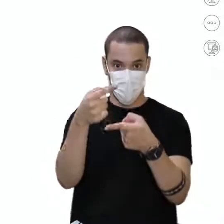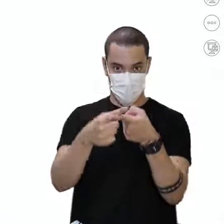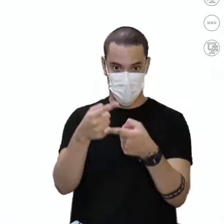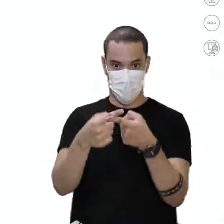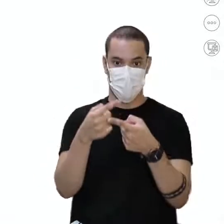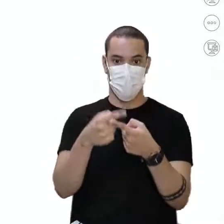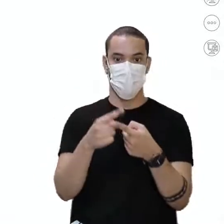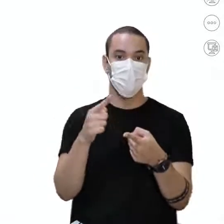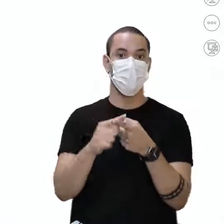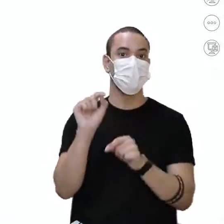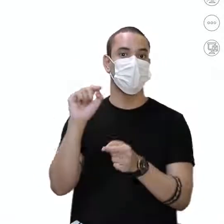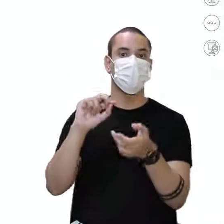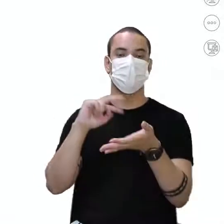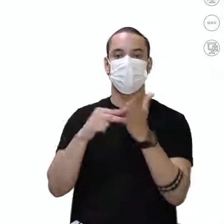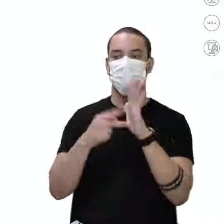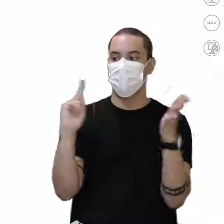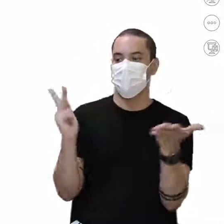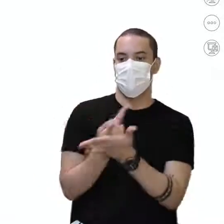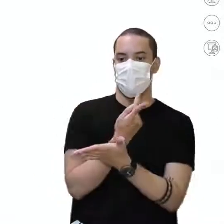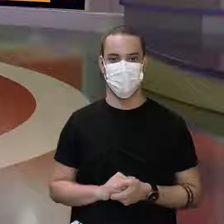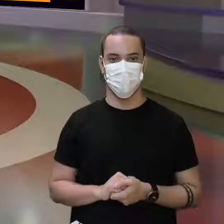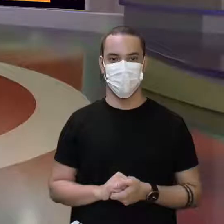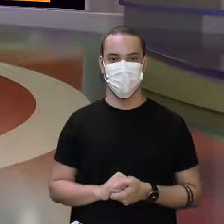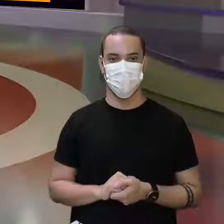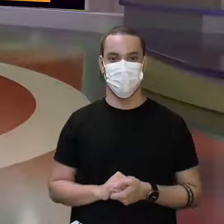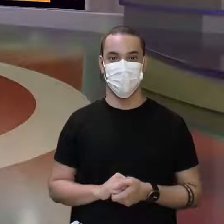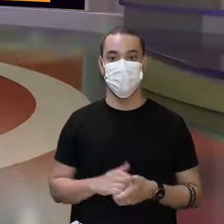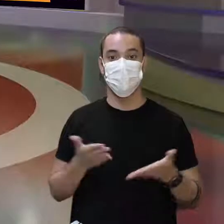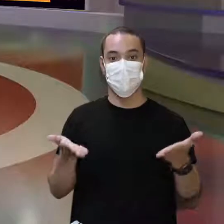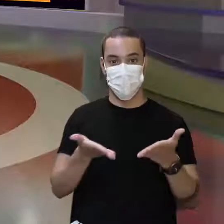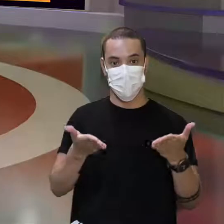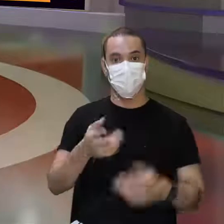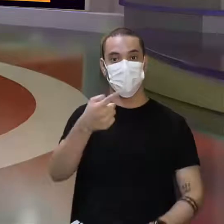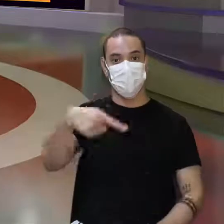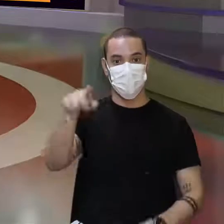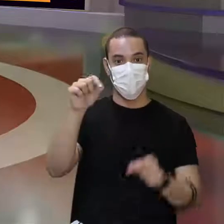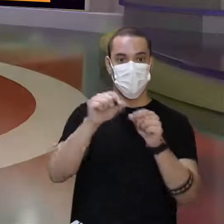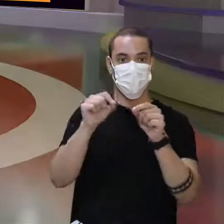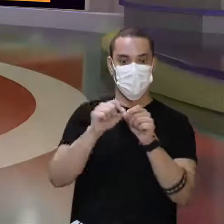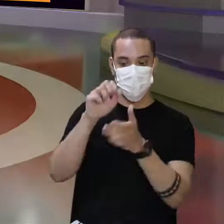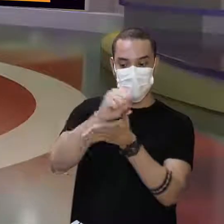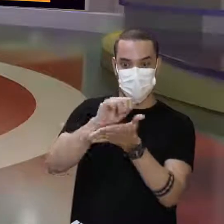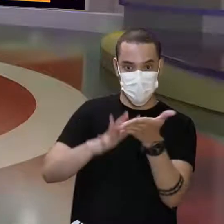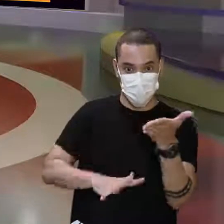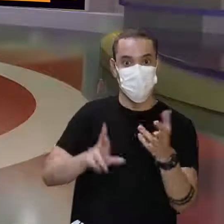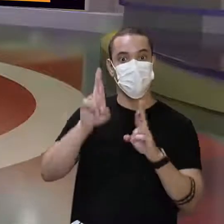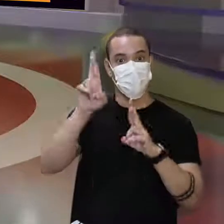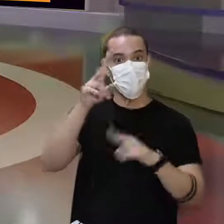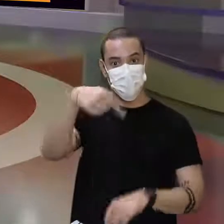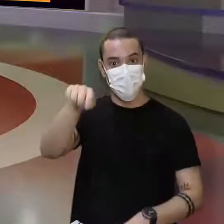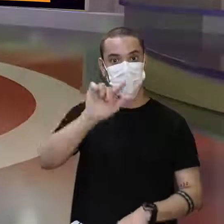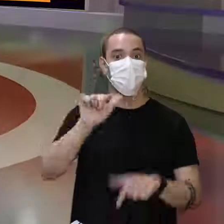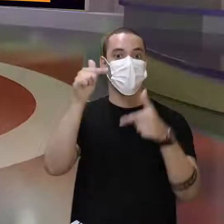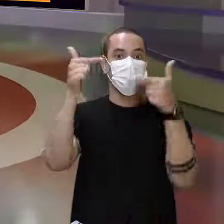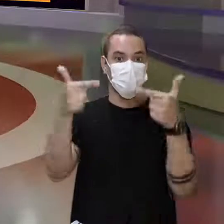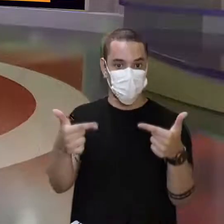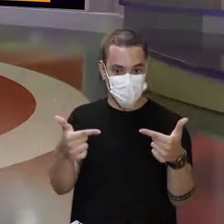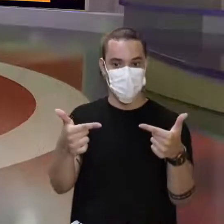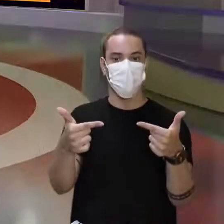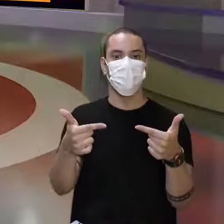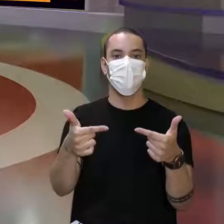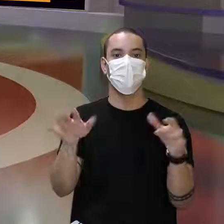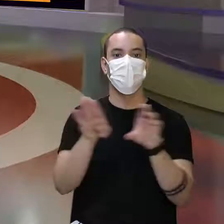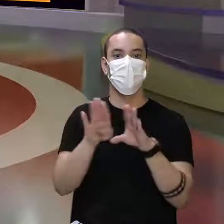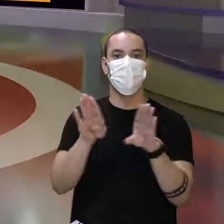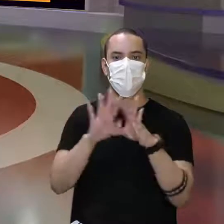de causa, certo? E agora vocês vão ficar com as atividades, eu espero que vocês tenham sorte, prestem